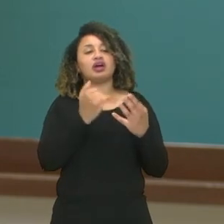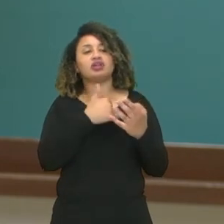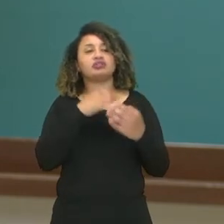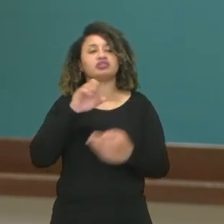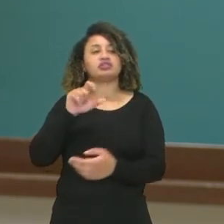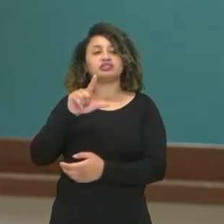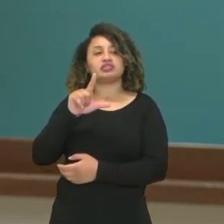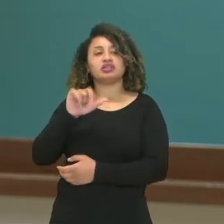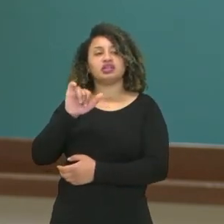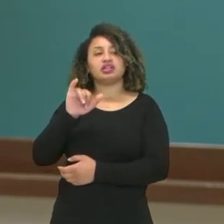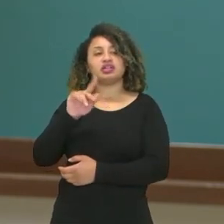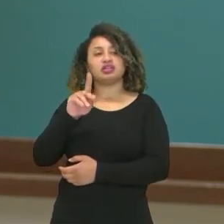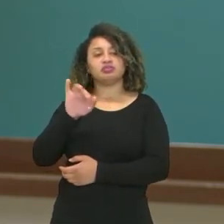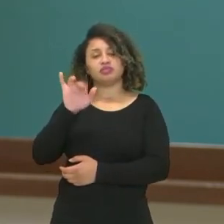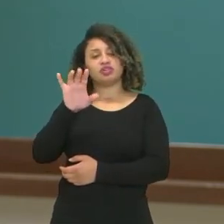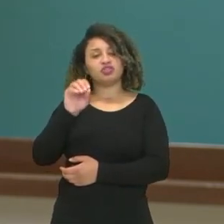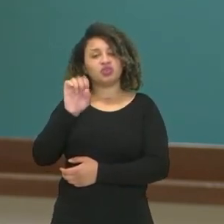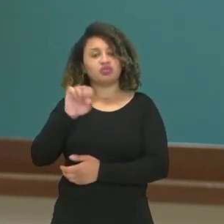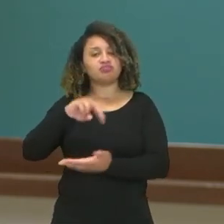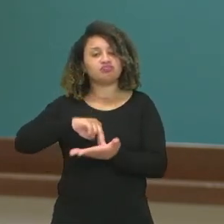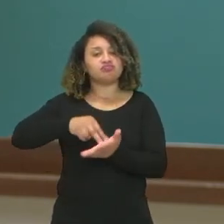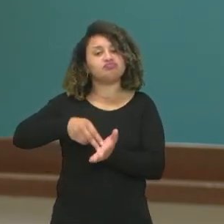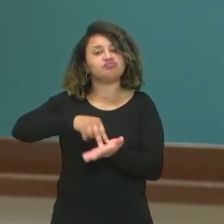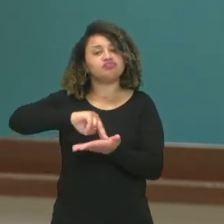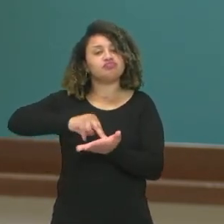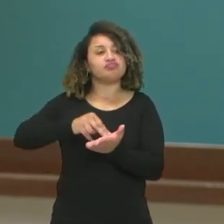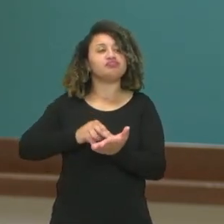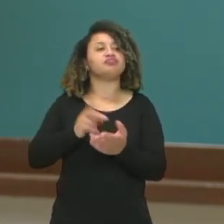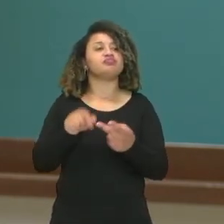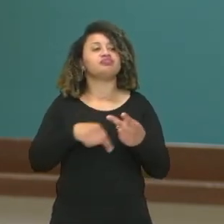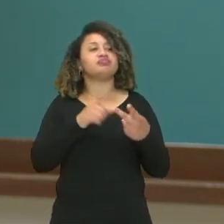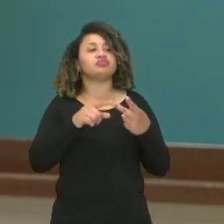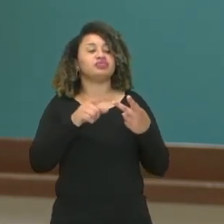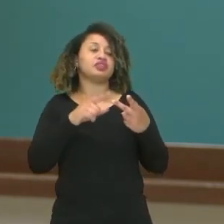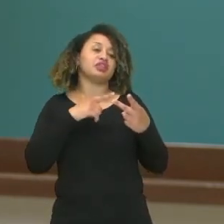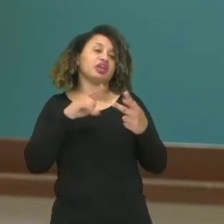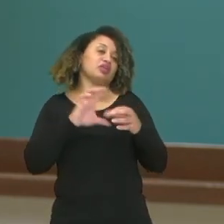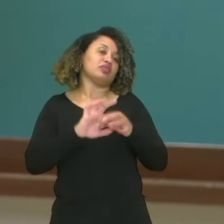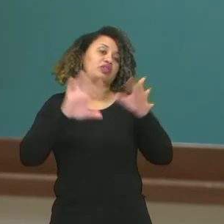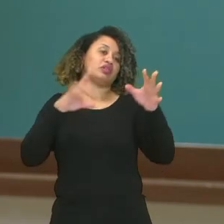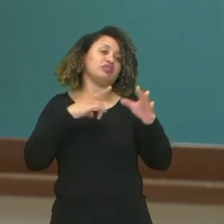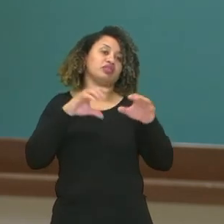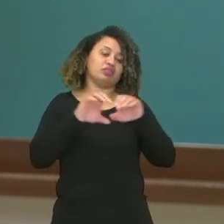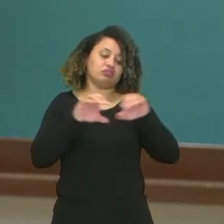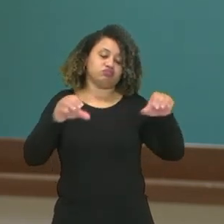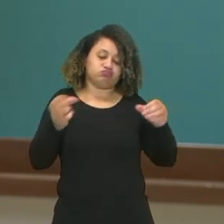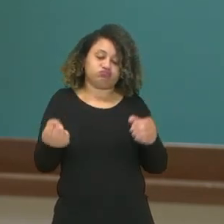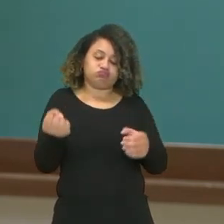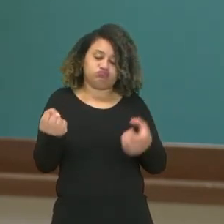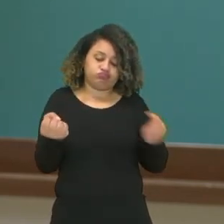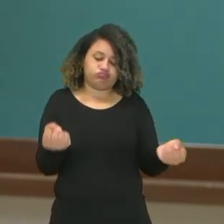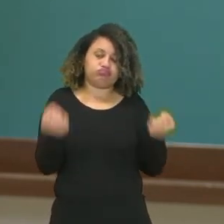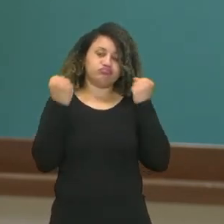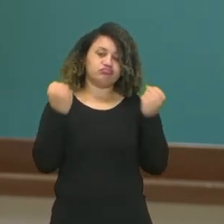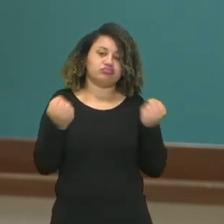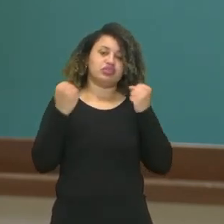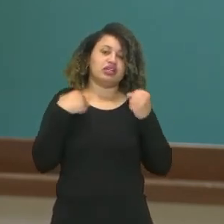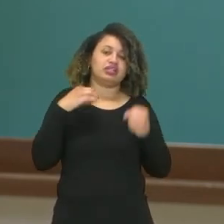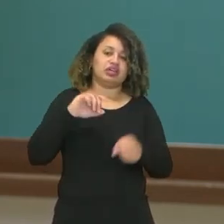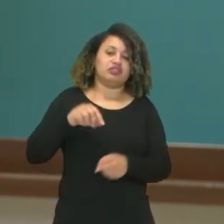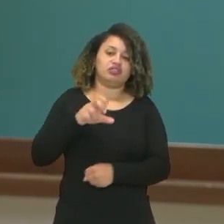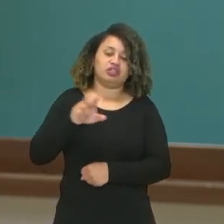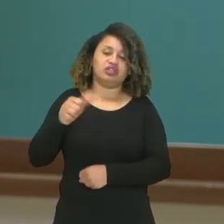sobe e vai fazer movimento. Os pesos livres, como os halteres, né? Que são pesos de vários tamanhos, meio quilo,